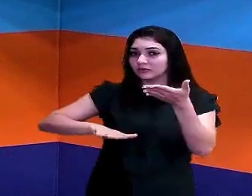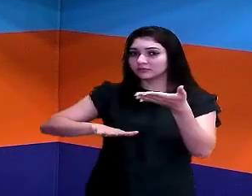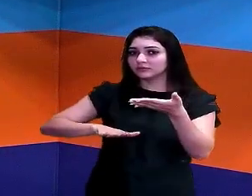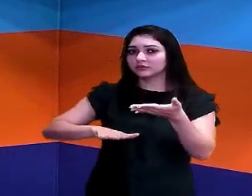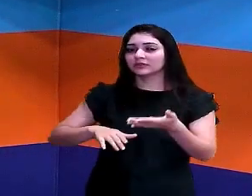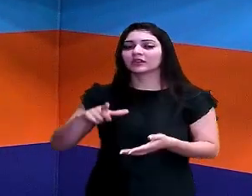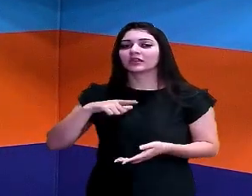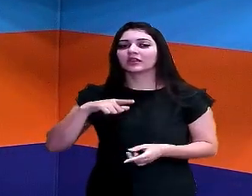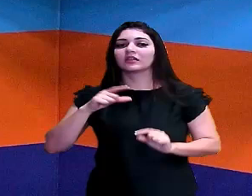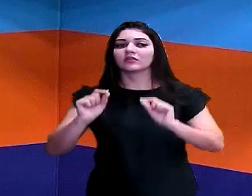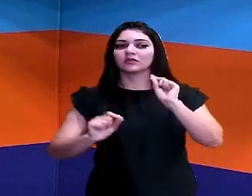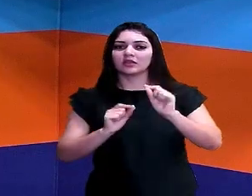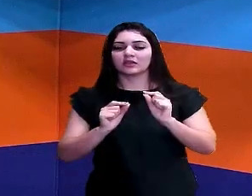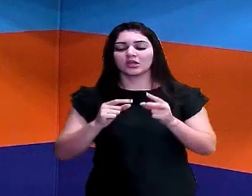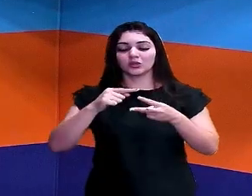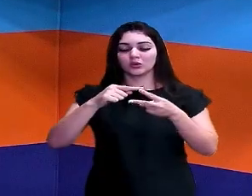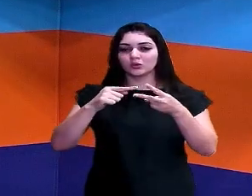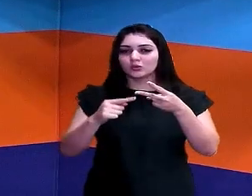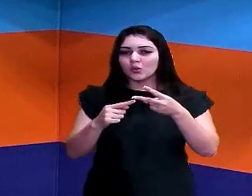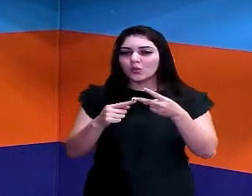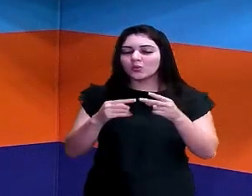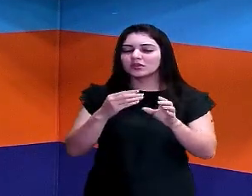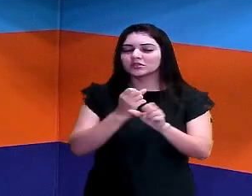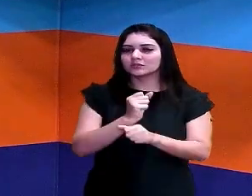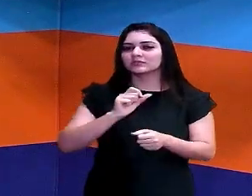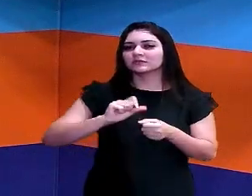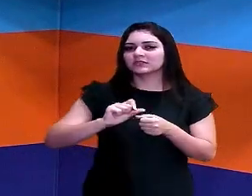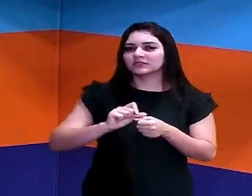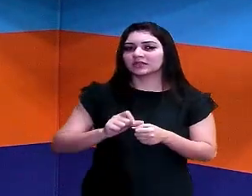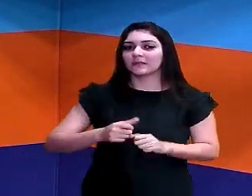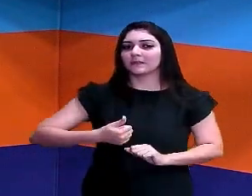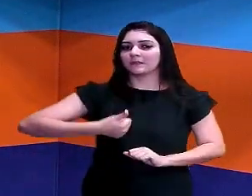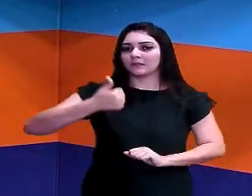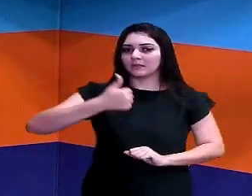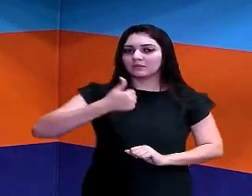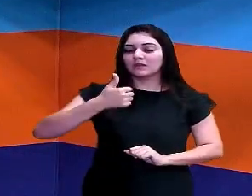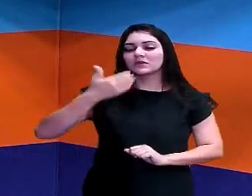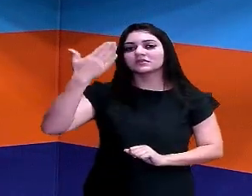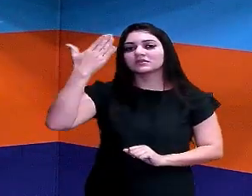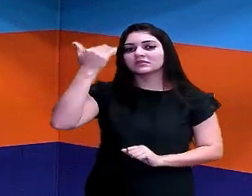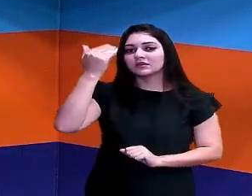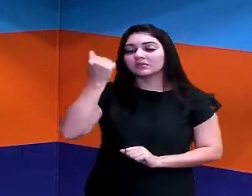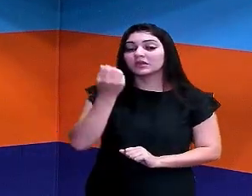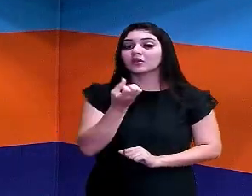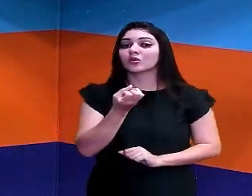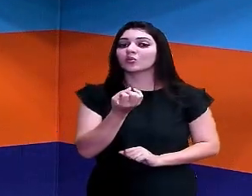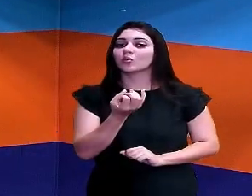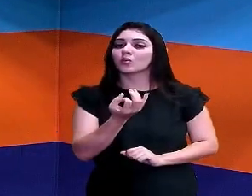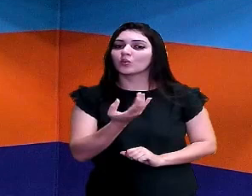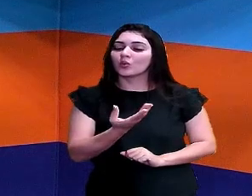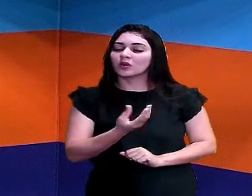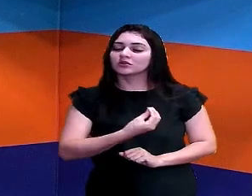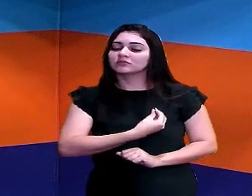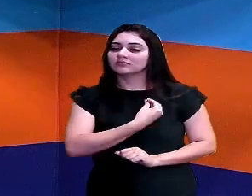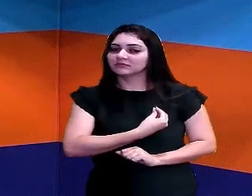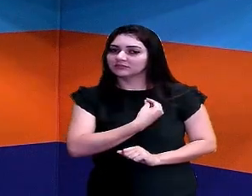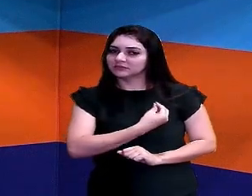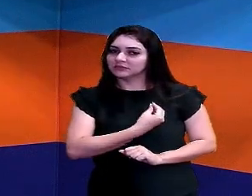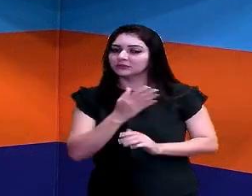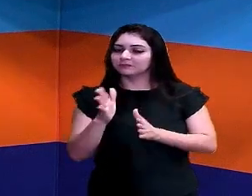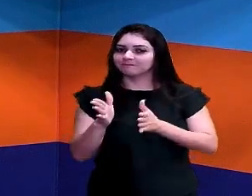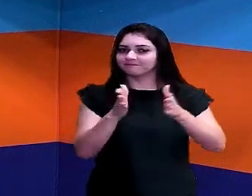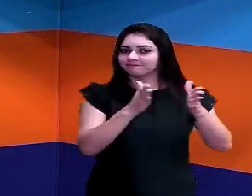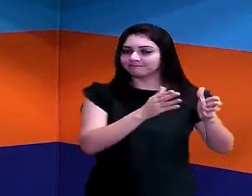aí a gente tem mais duas continhas para fazer, né? Primeiro, eu preciso saber quantos pássaros viviam,